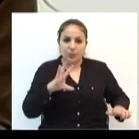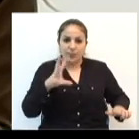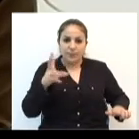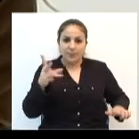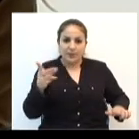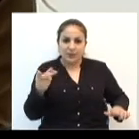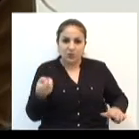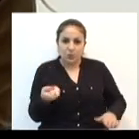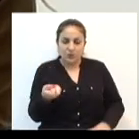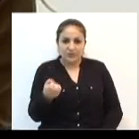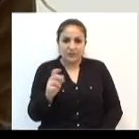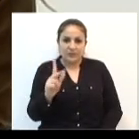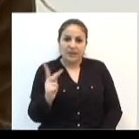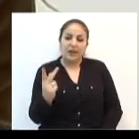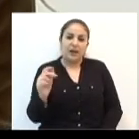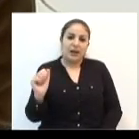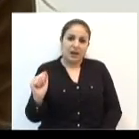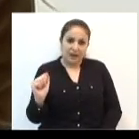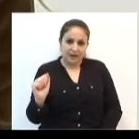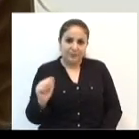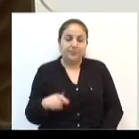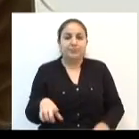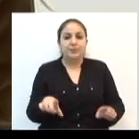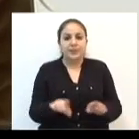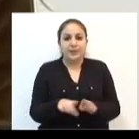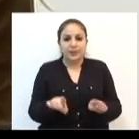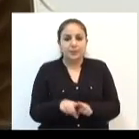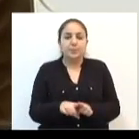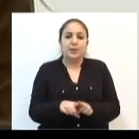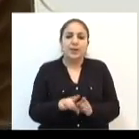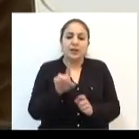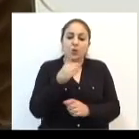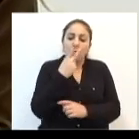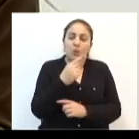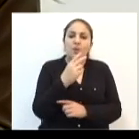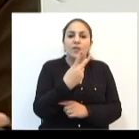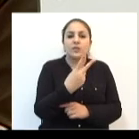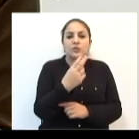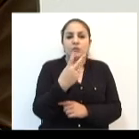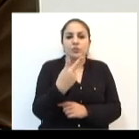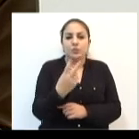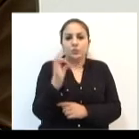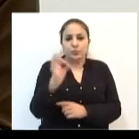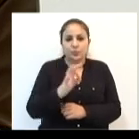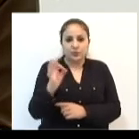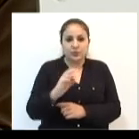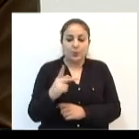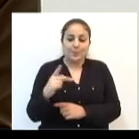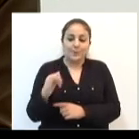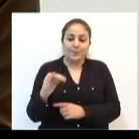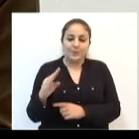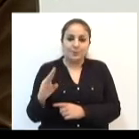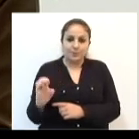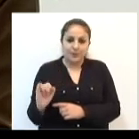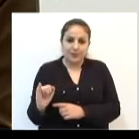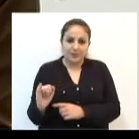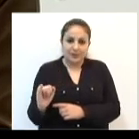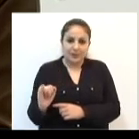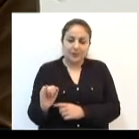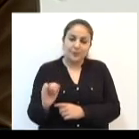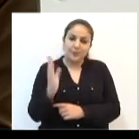O agronegócio participa então com 22% do PIB brasileiro, e a região sul é a região do